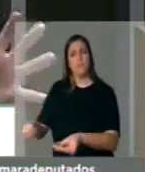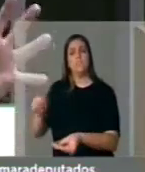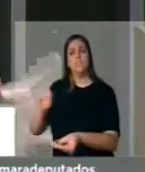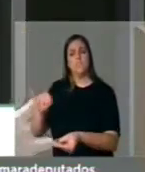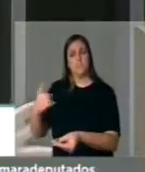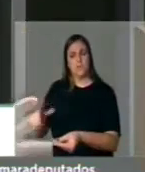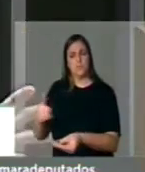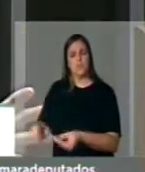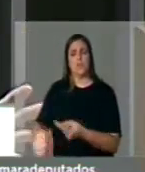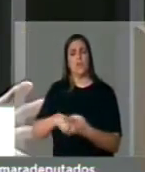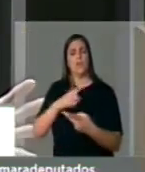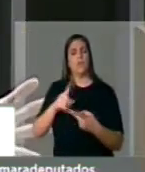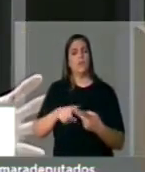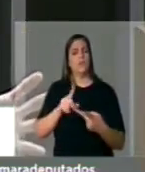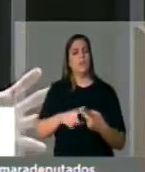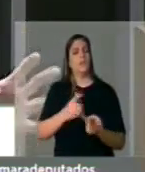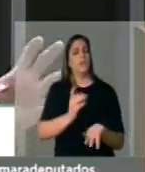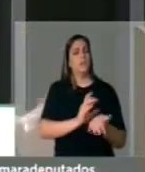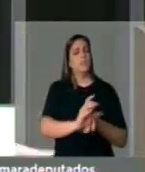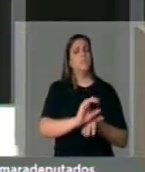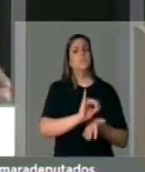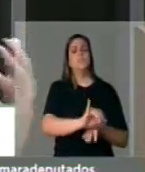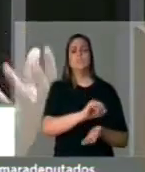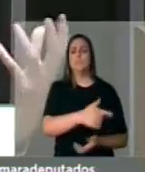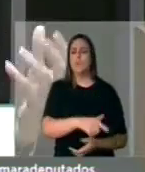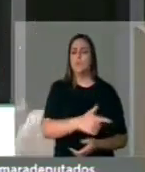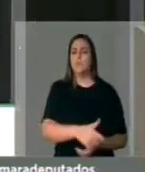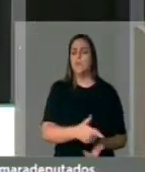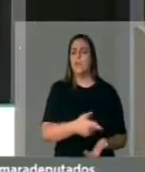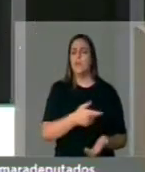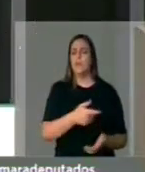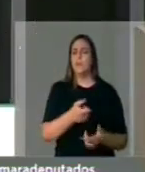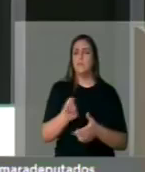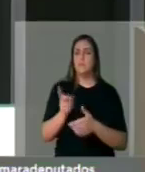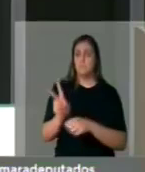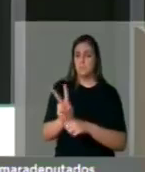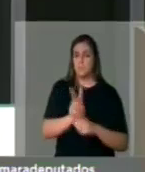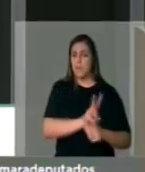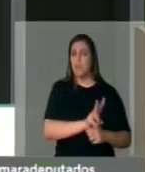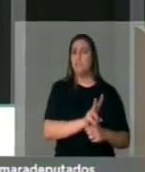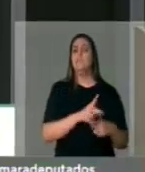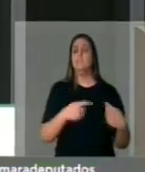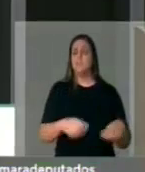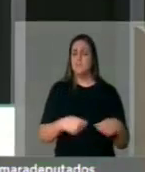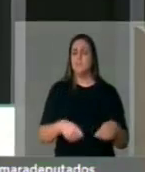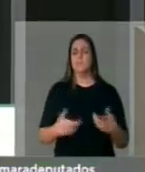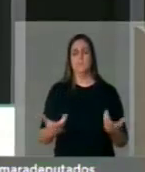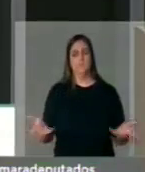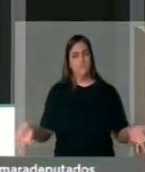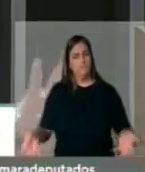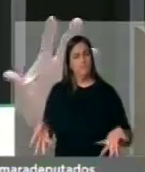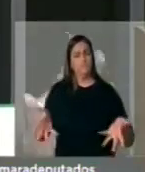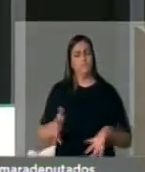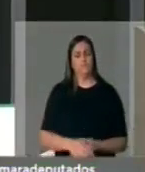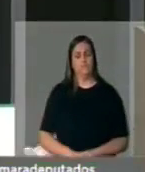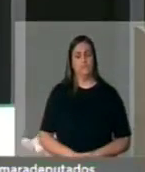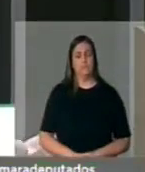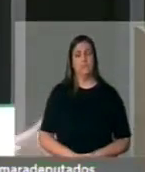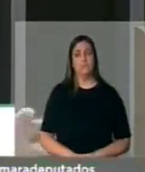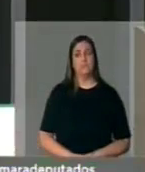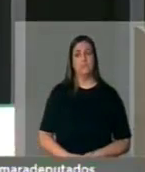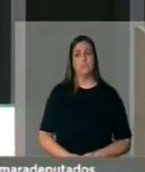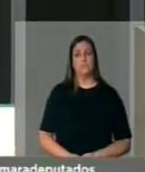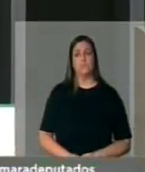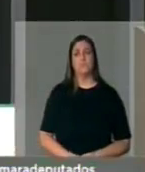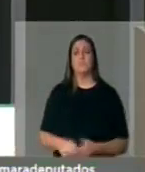ferramentas indispensáveis e que precisam ser resgatadas com urgência para fazer com que essas coisas andem. E, por outro lado,